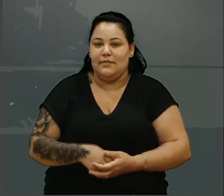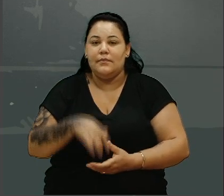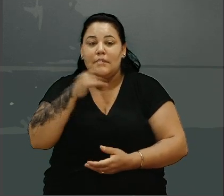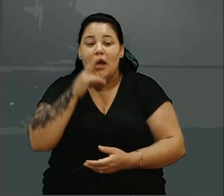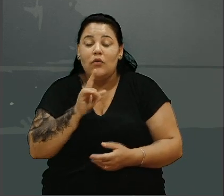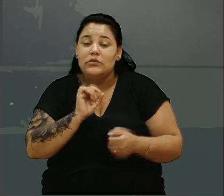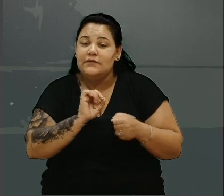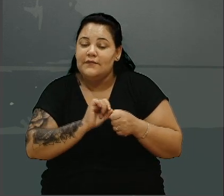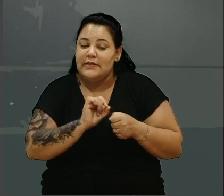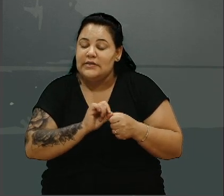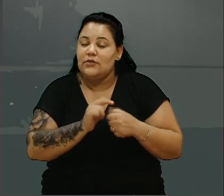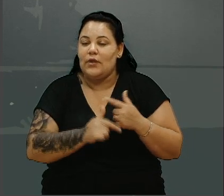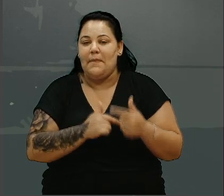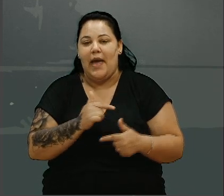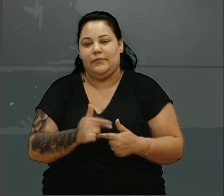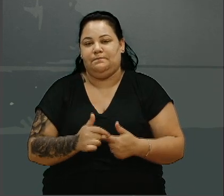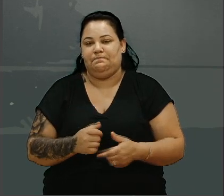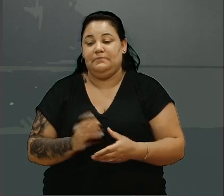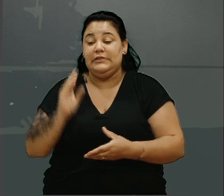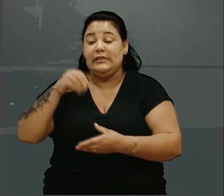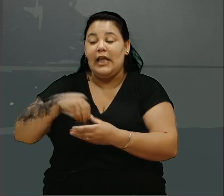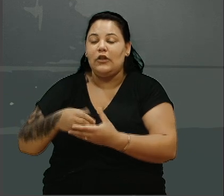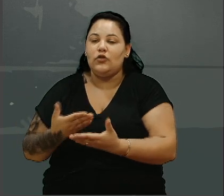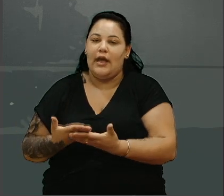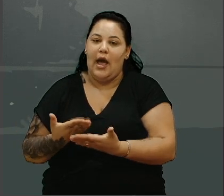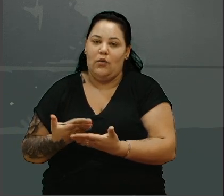realizar o seu trabalho com eficiência.